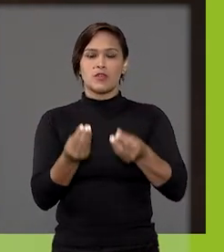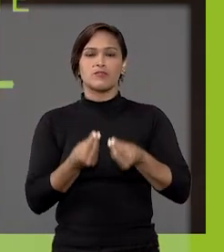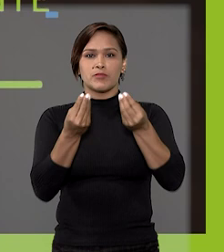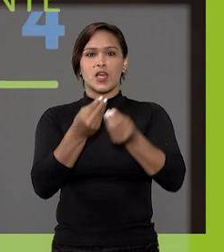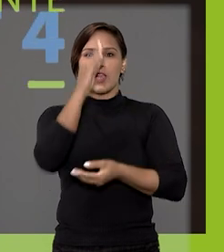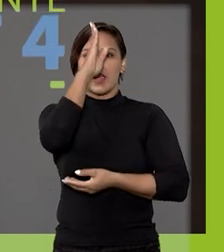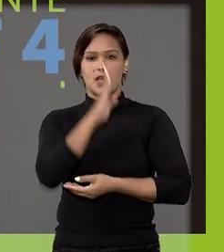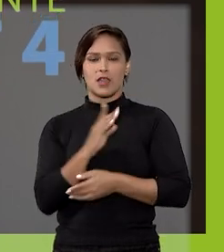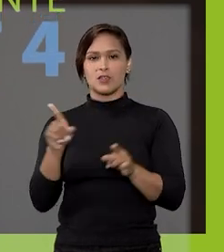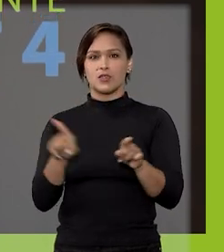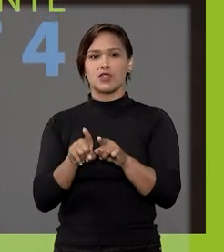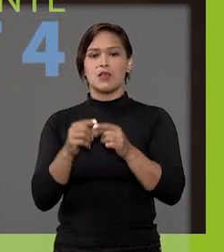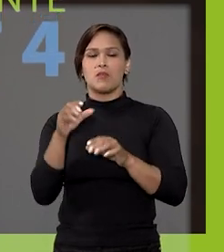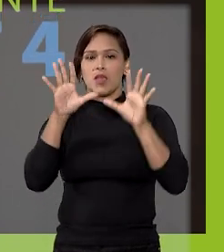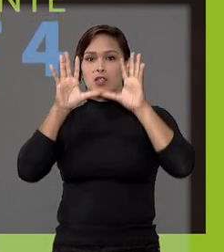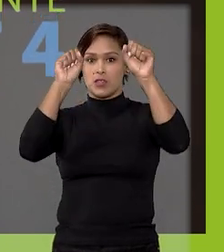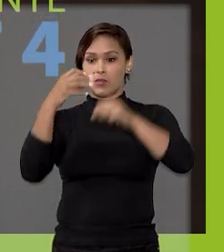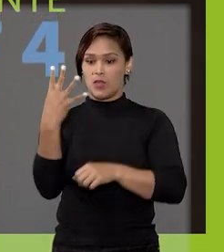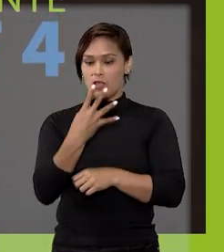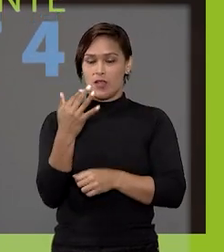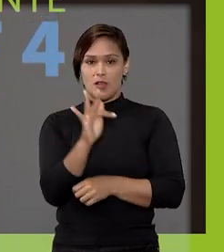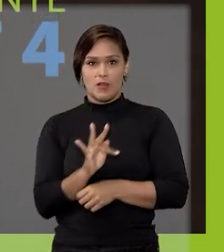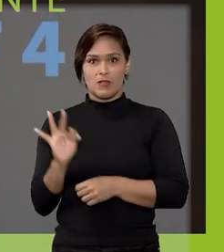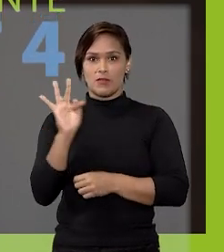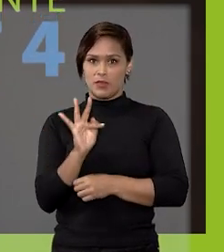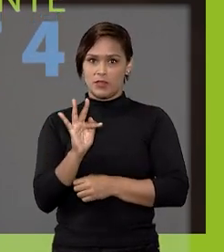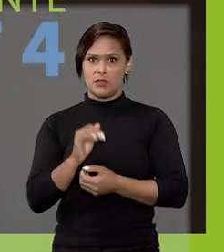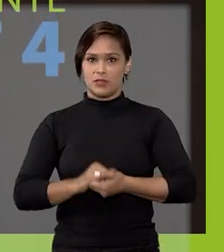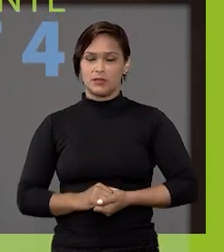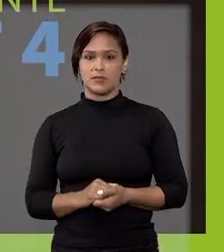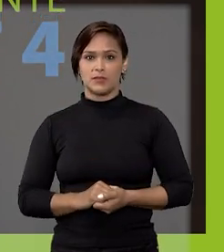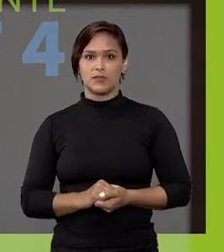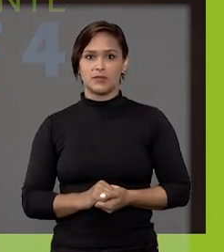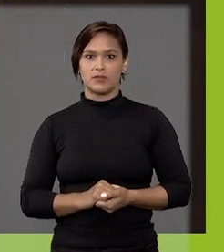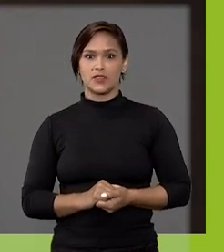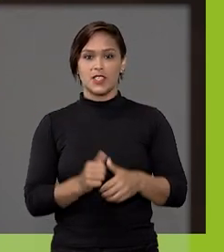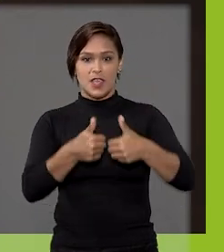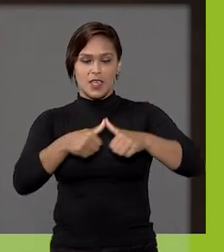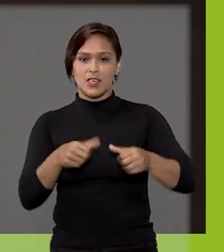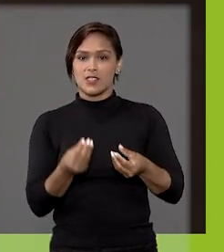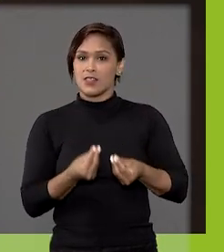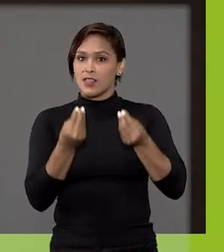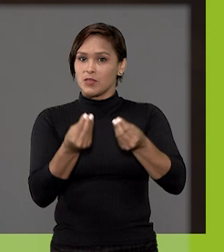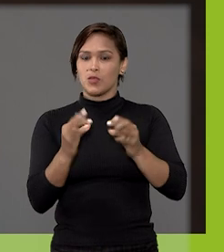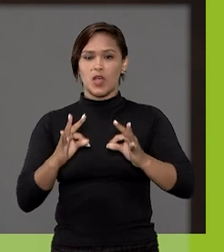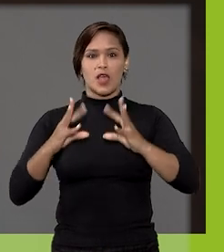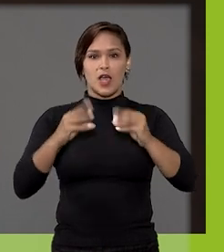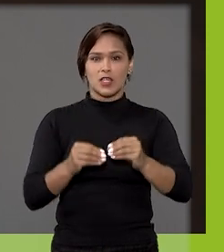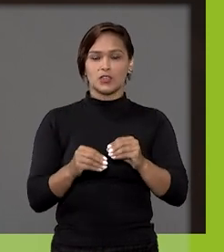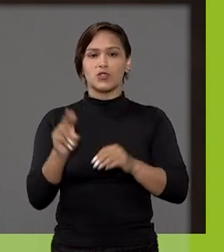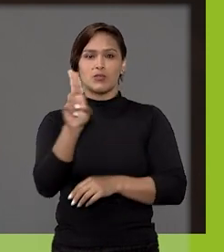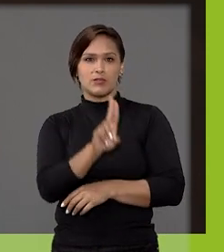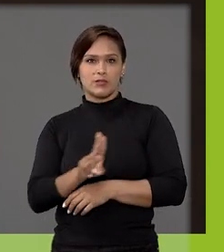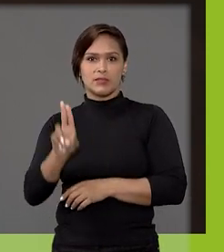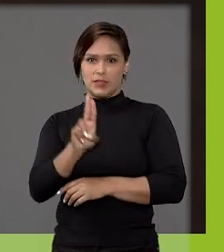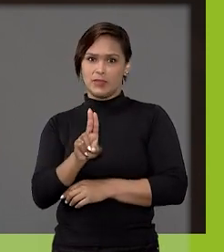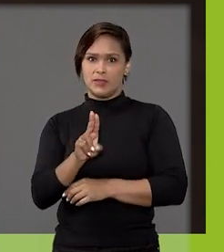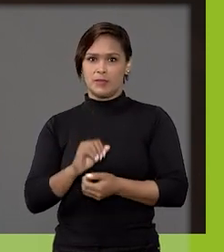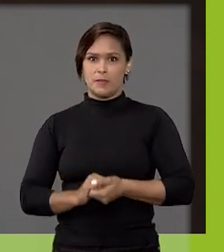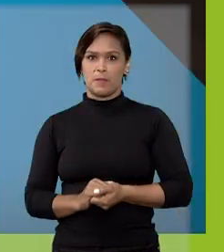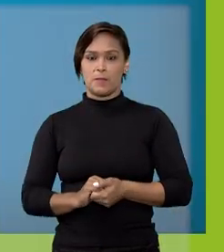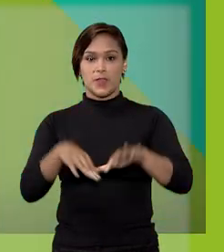cedidos gratuitamente pelo Tribunal Regional Federal da 4ª Região e está disponível a todos os usuários.